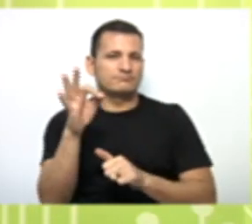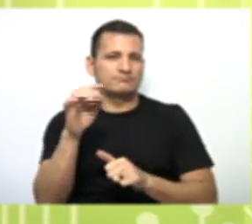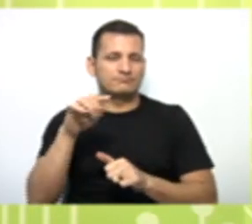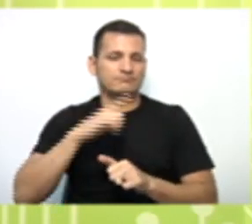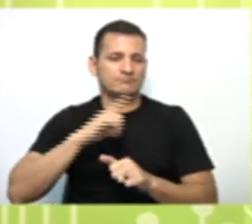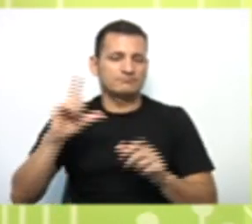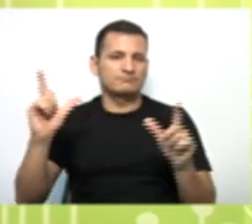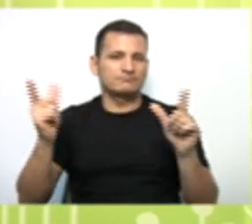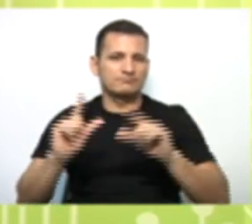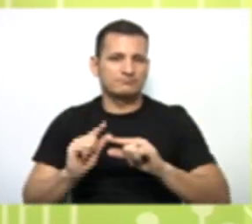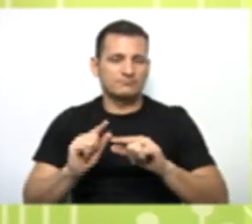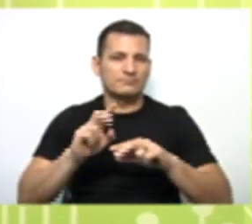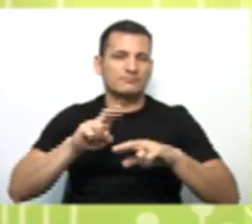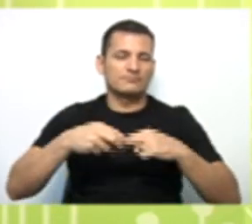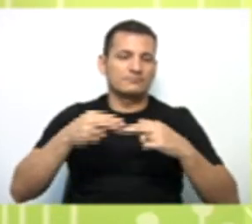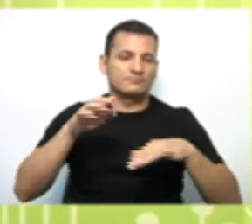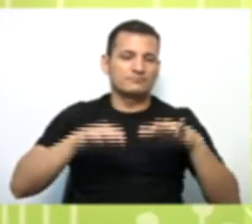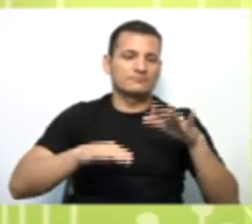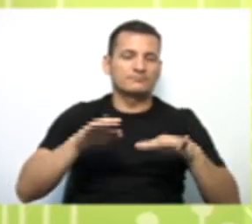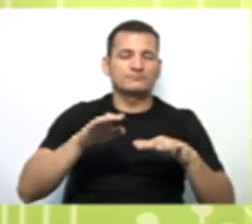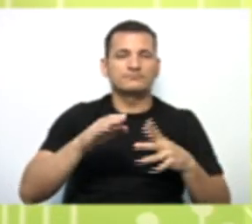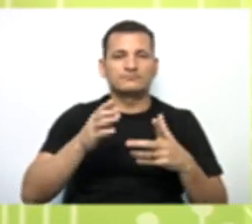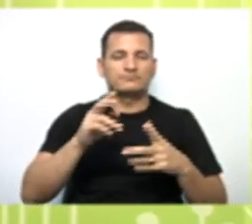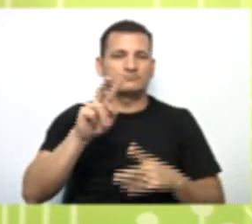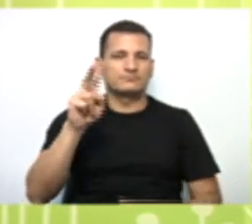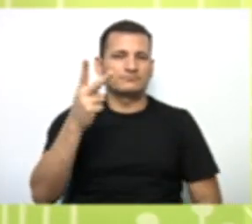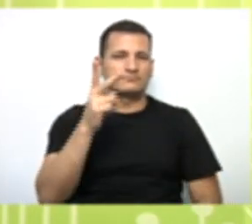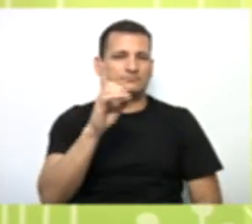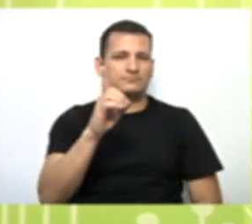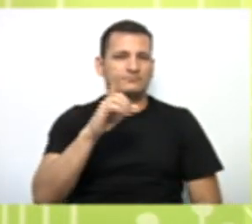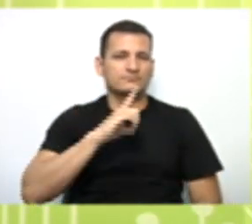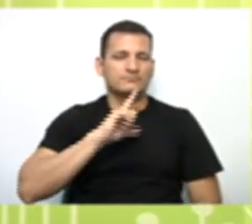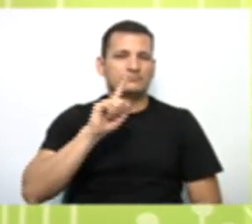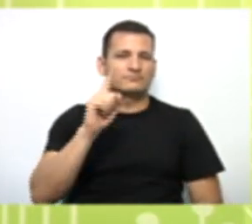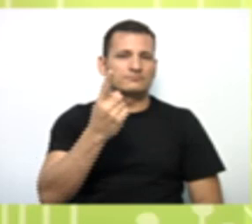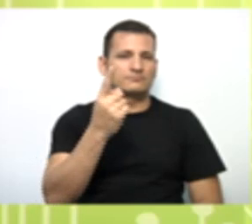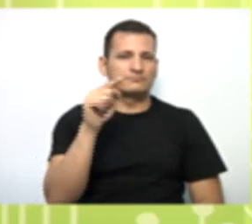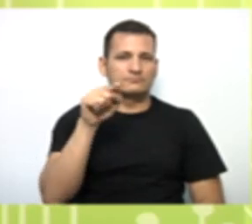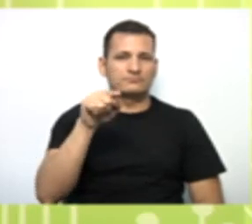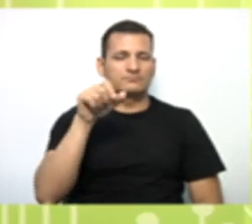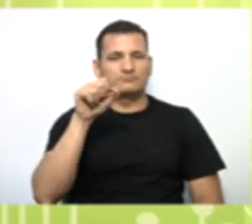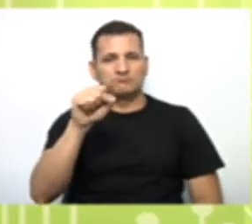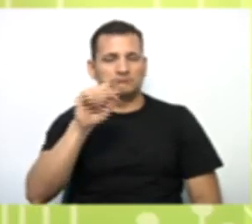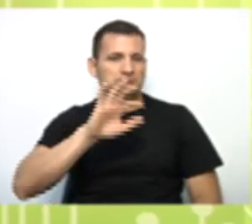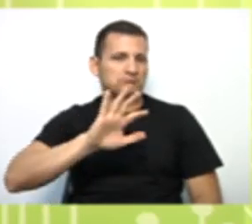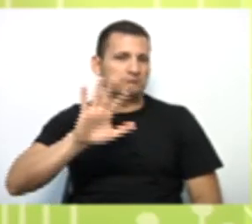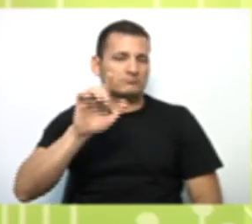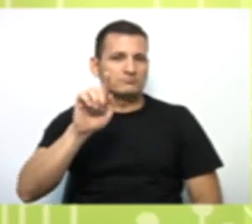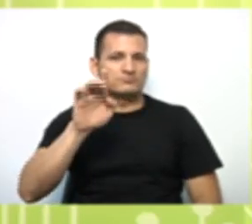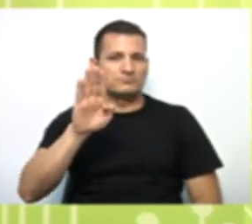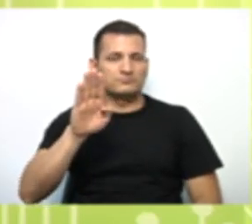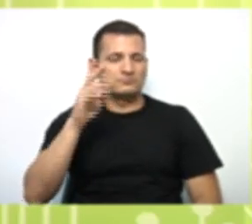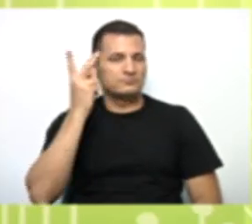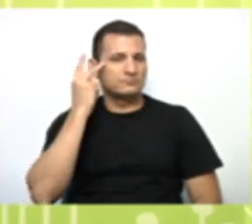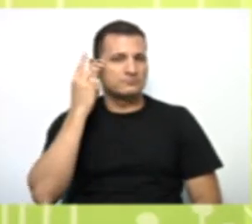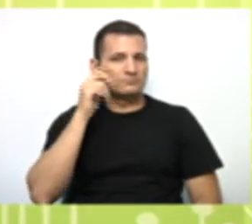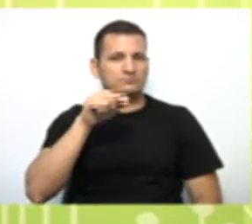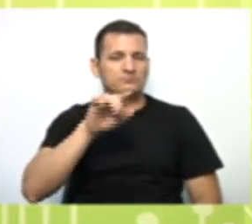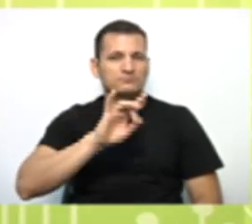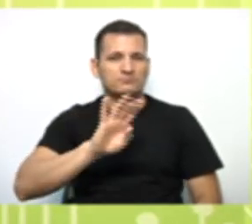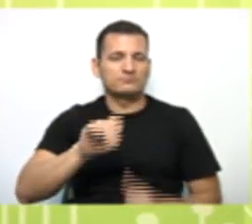acontece, um HD de 2 teras tem 1.8, na verdade. Então, isso aí é normal. Então, é uma conversão.